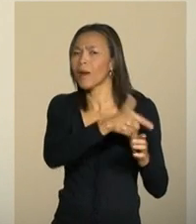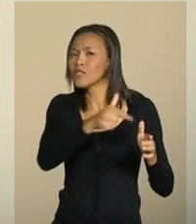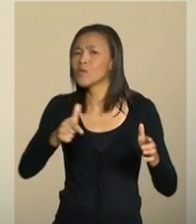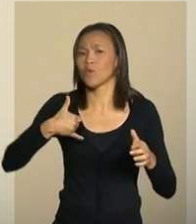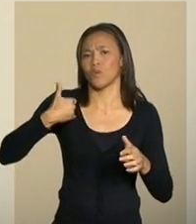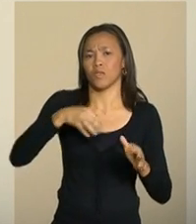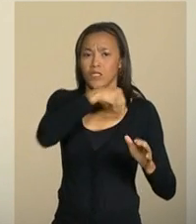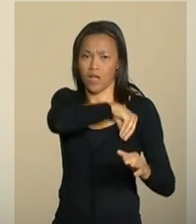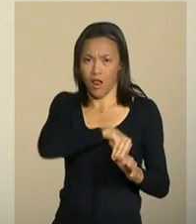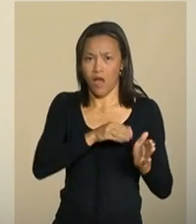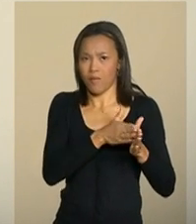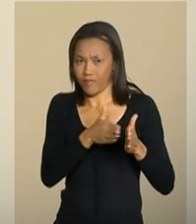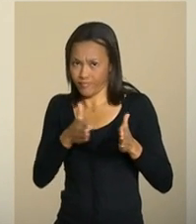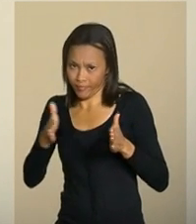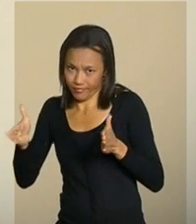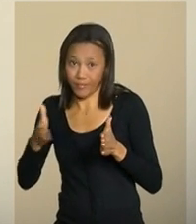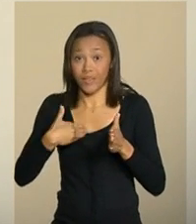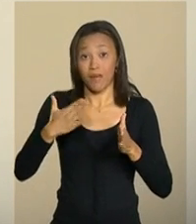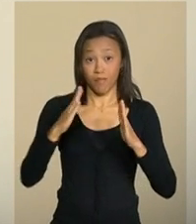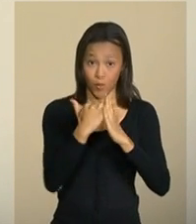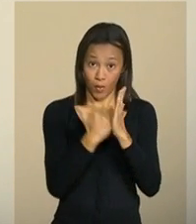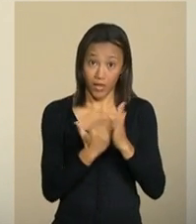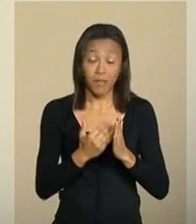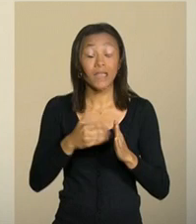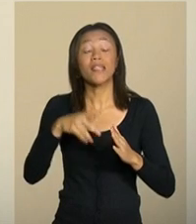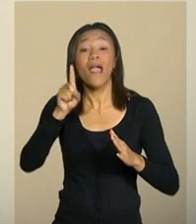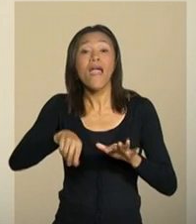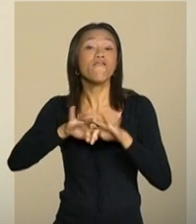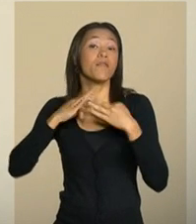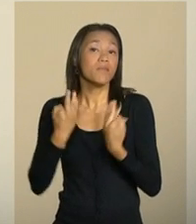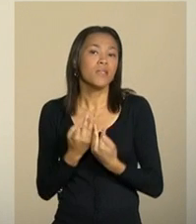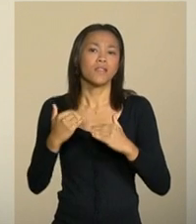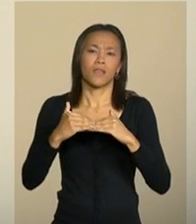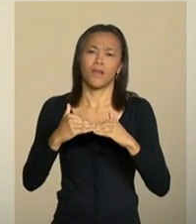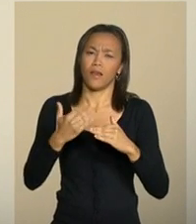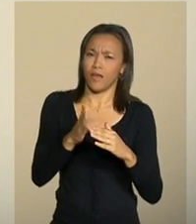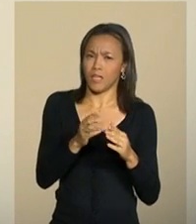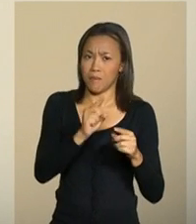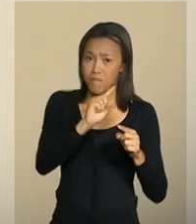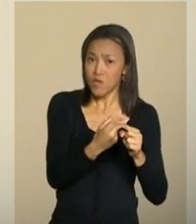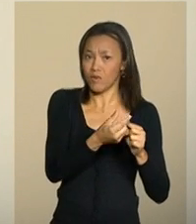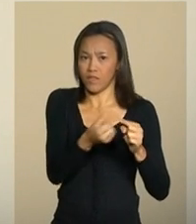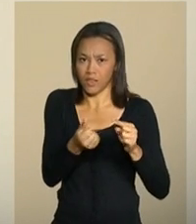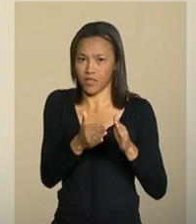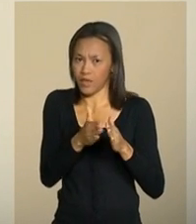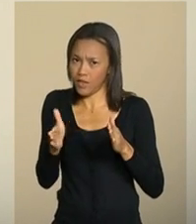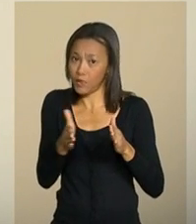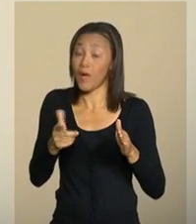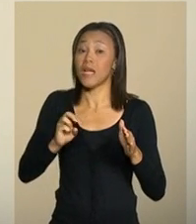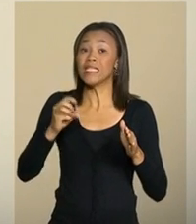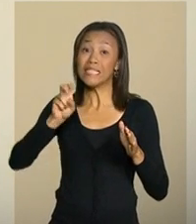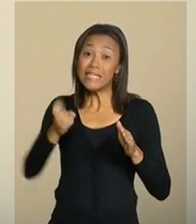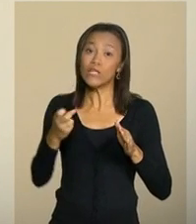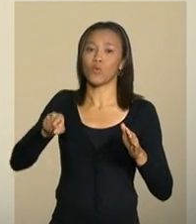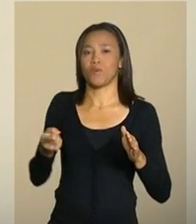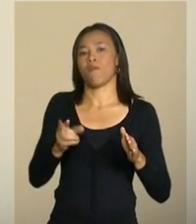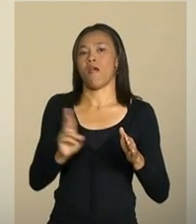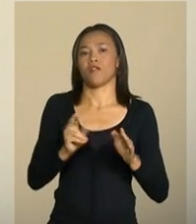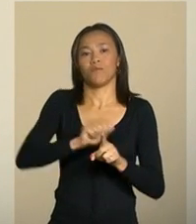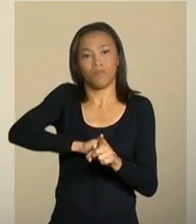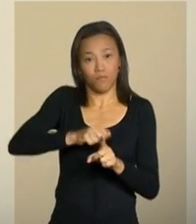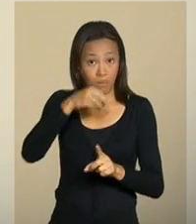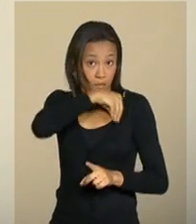renda do Minha Casa Minha Vida que são aquelas famílias que recebem entre 16600 e r 5.000 por